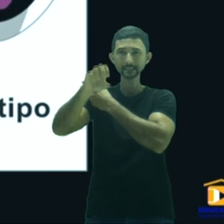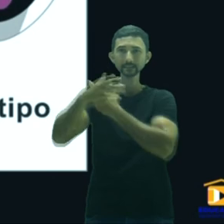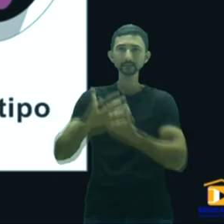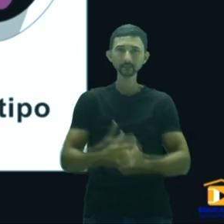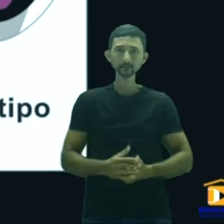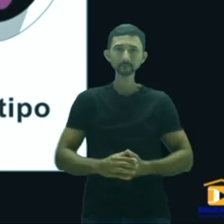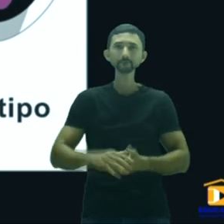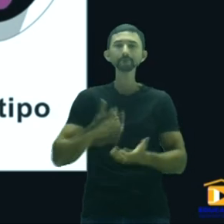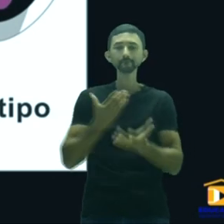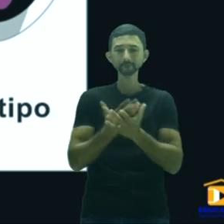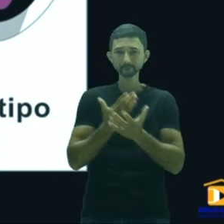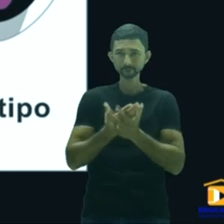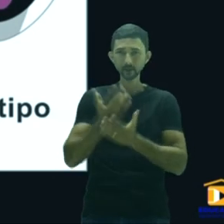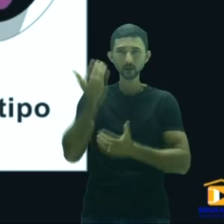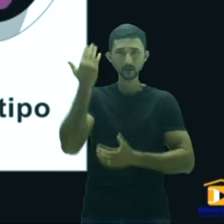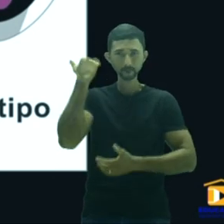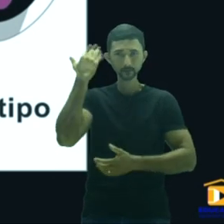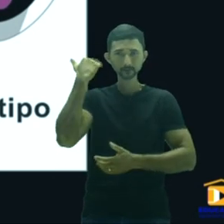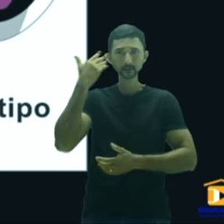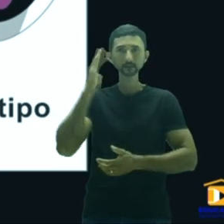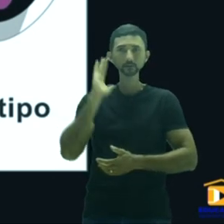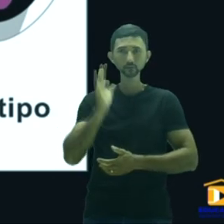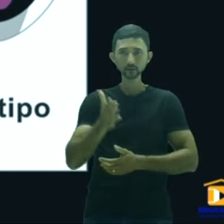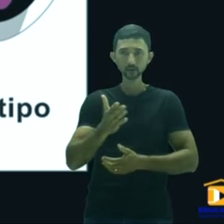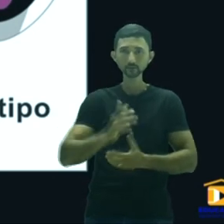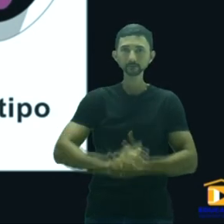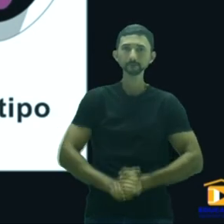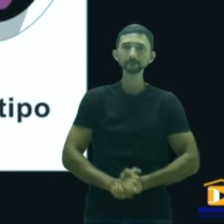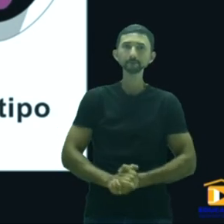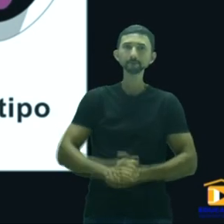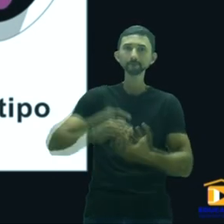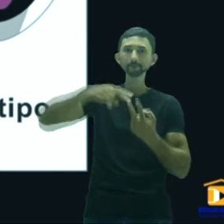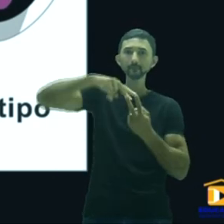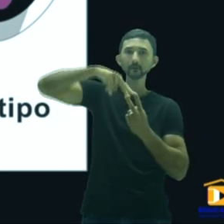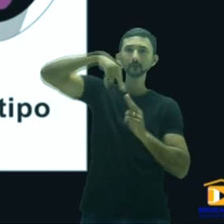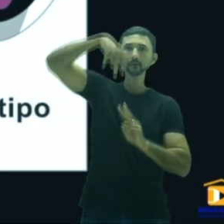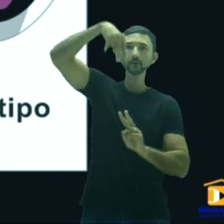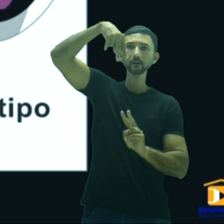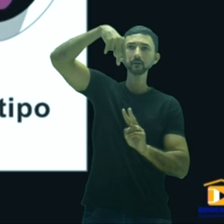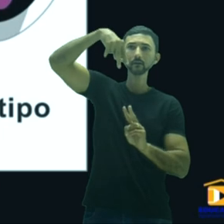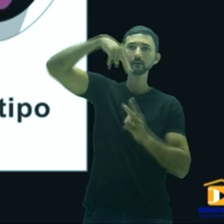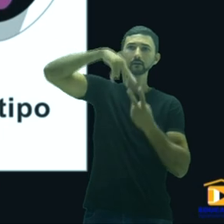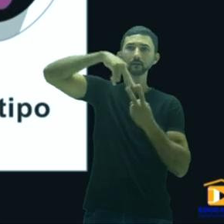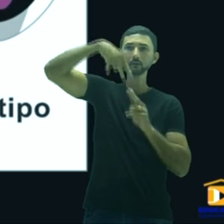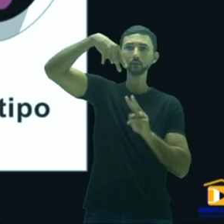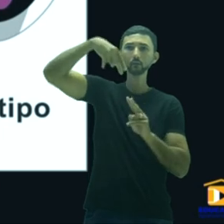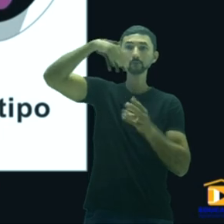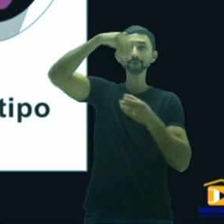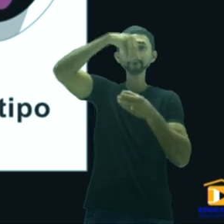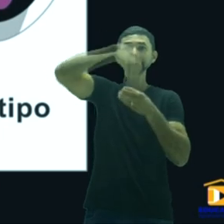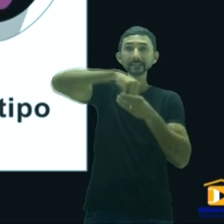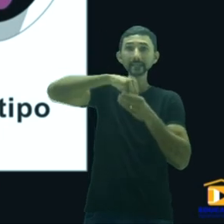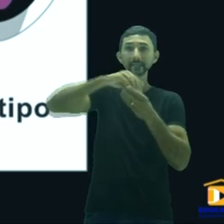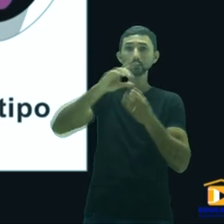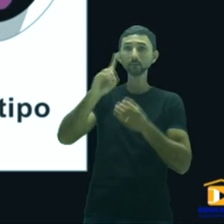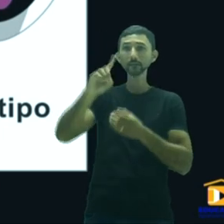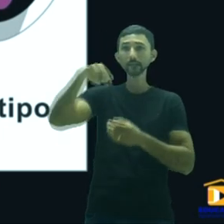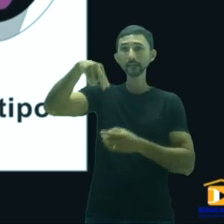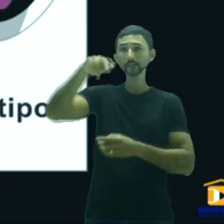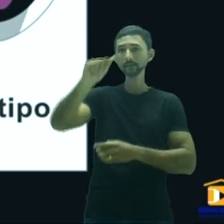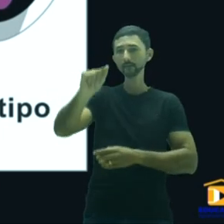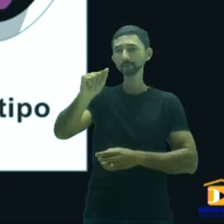nós aprendemos na aula passada, tá? Esse gen está na molécula de quê? De DNA. Tá bem aqui o